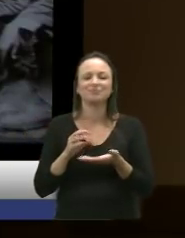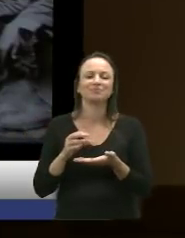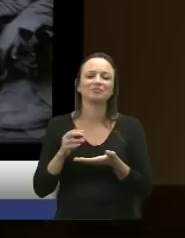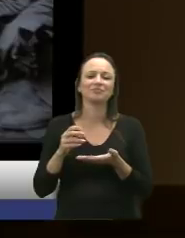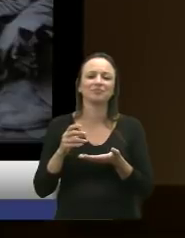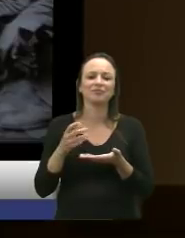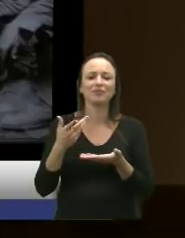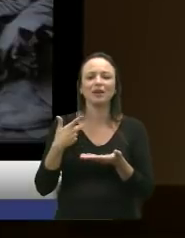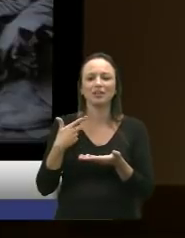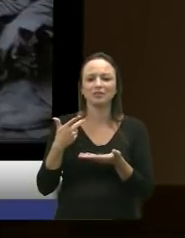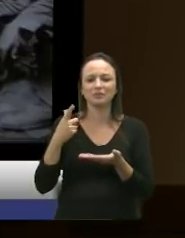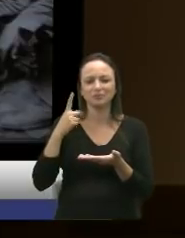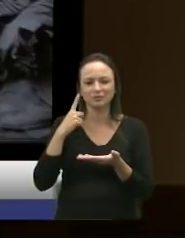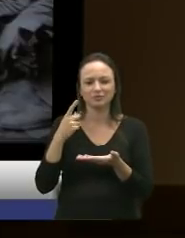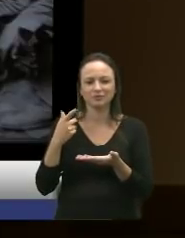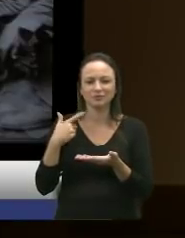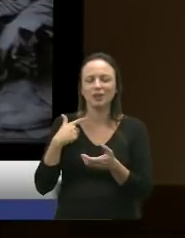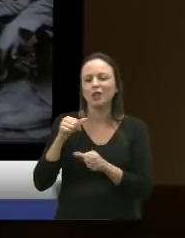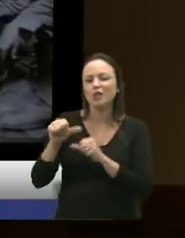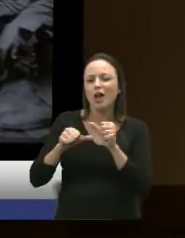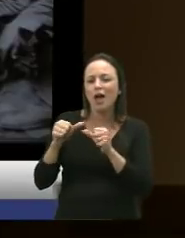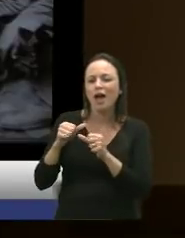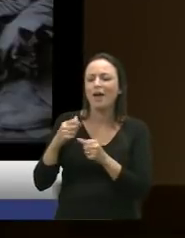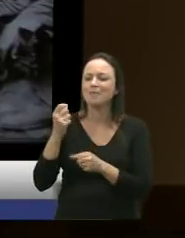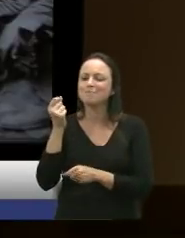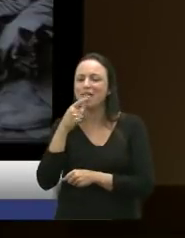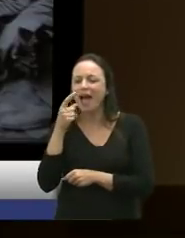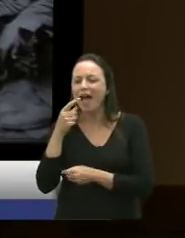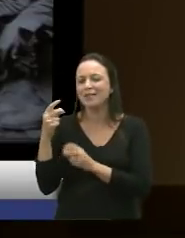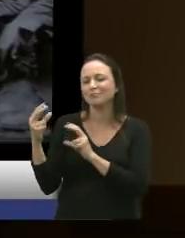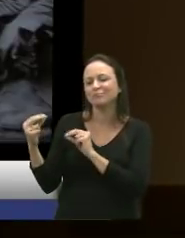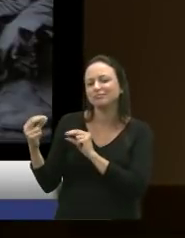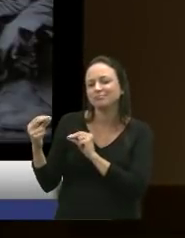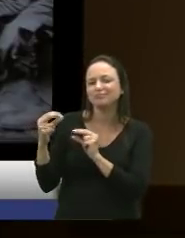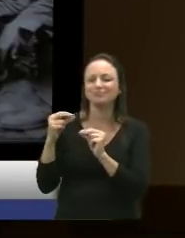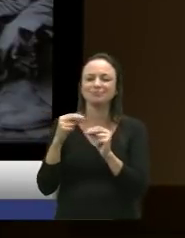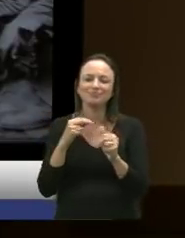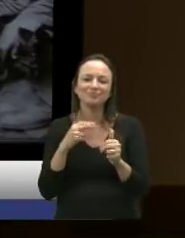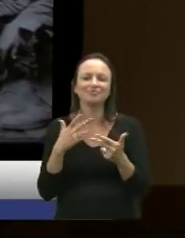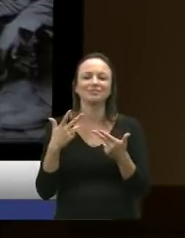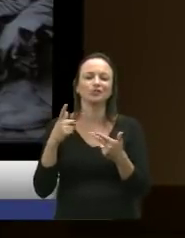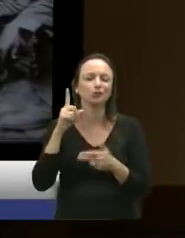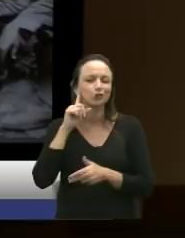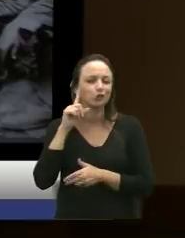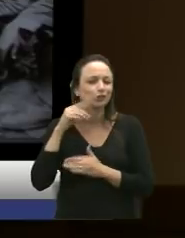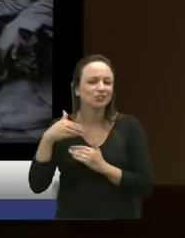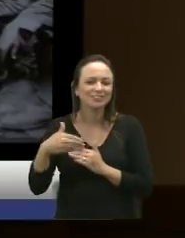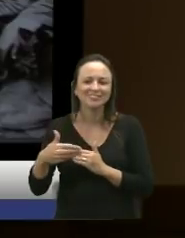gente trocava as impressões do dia a dia, piadas, etc.